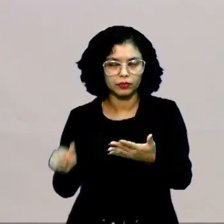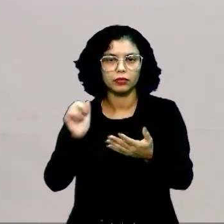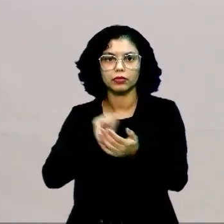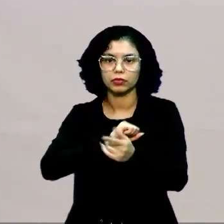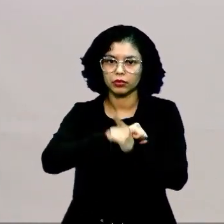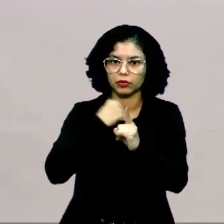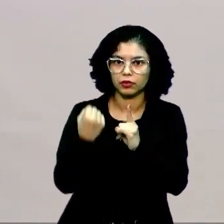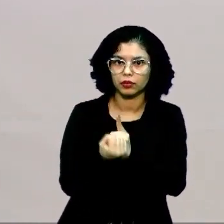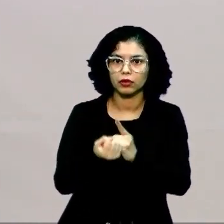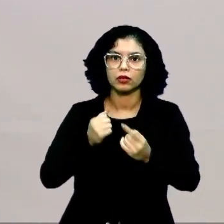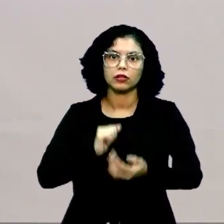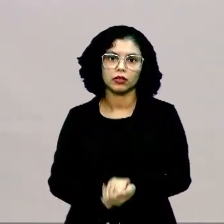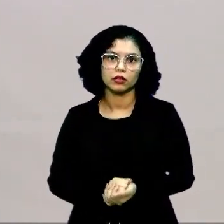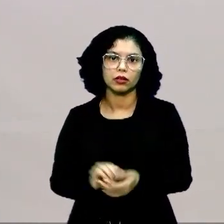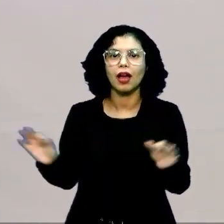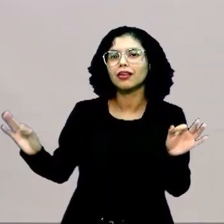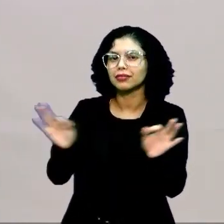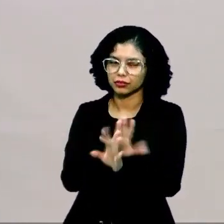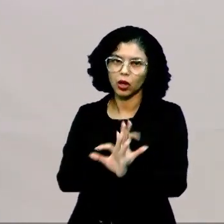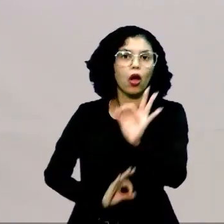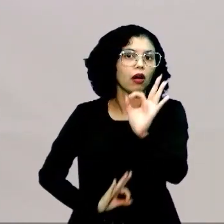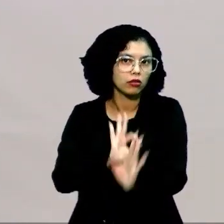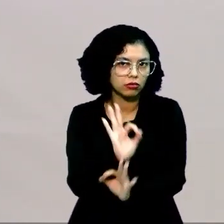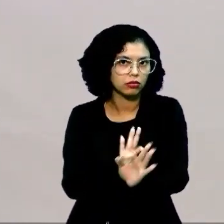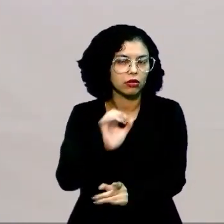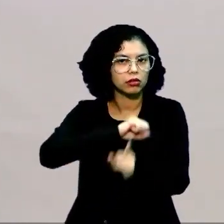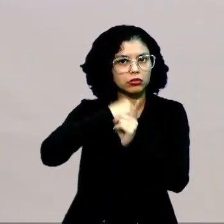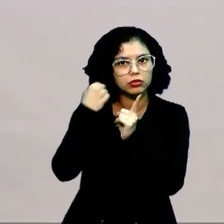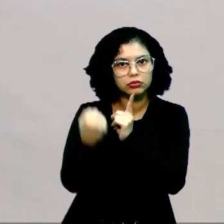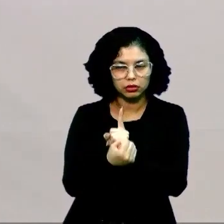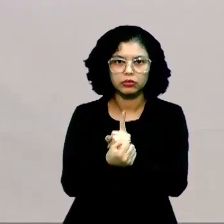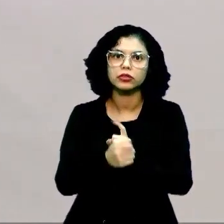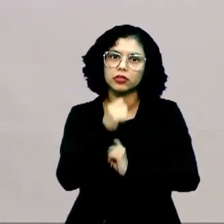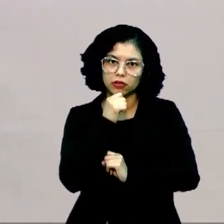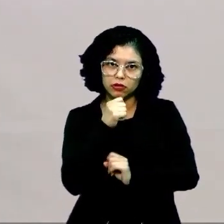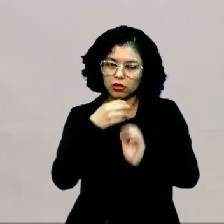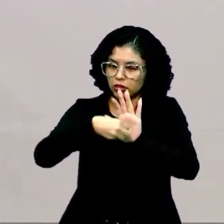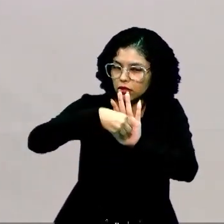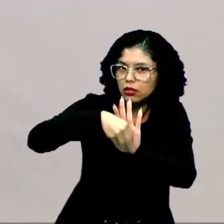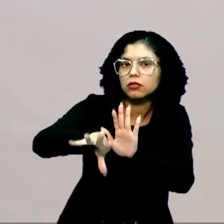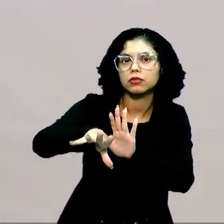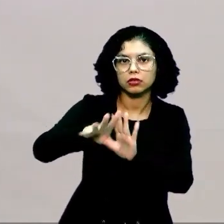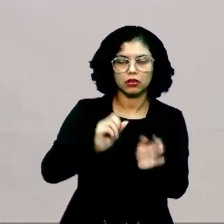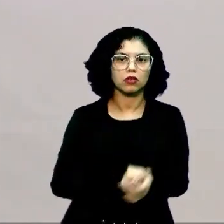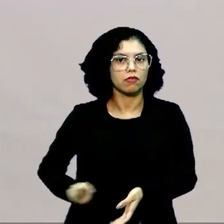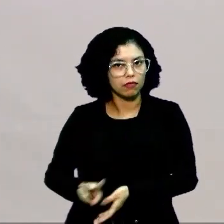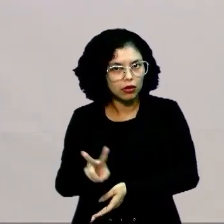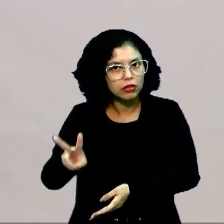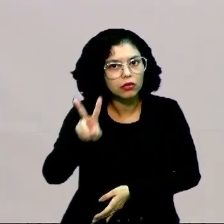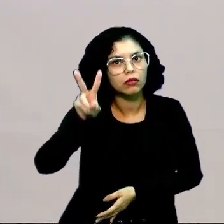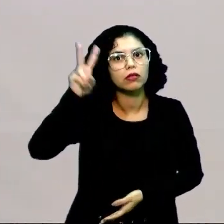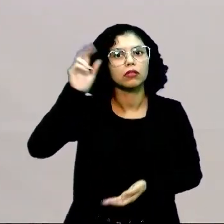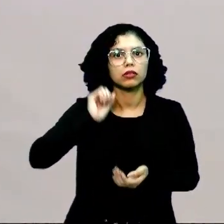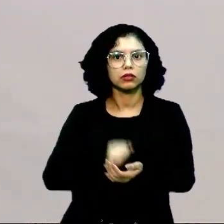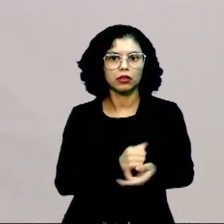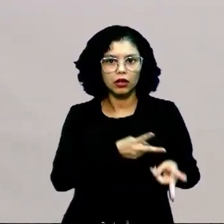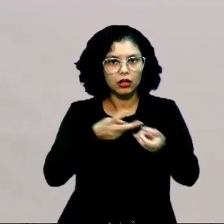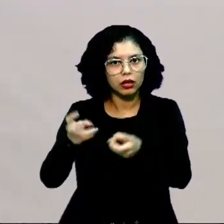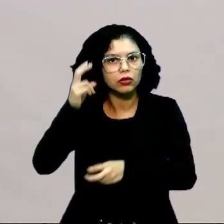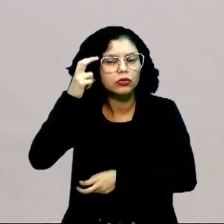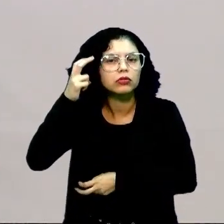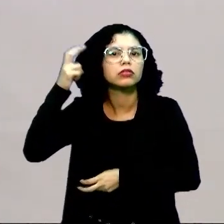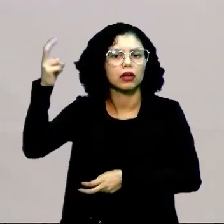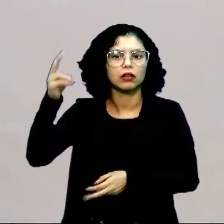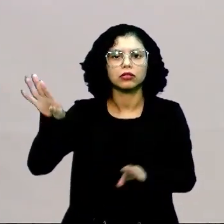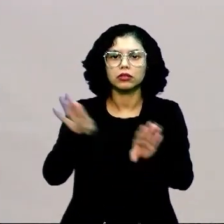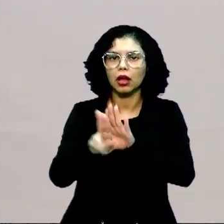que quer queira, quer não, acabam organizando a sociedade e transmitindo os valores, os aspectos culturais